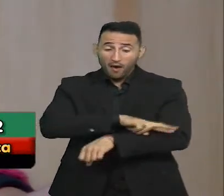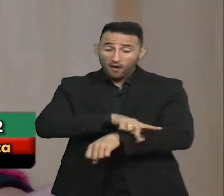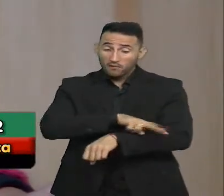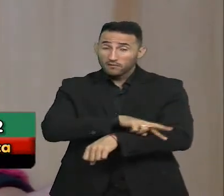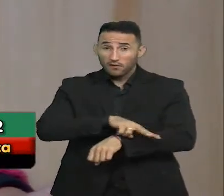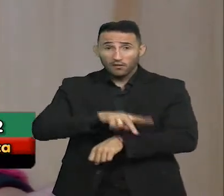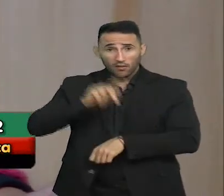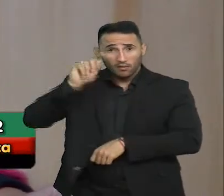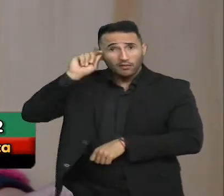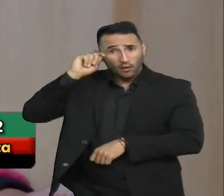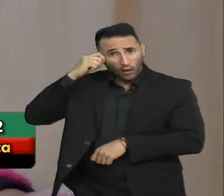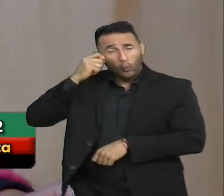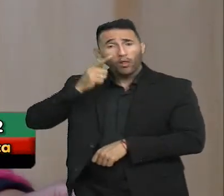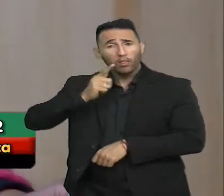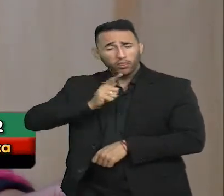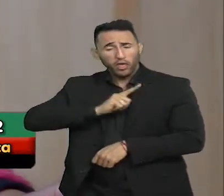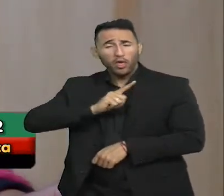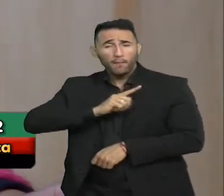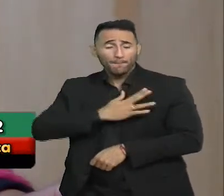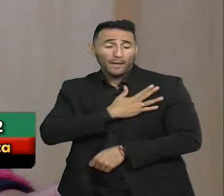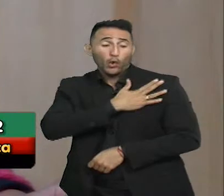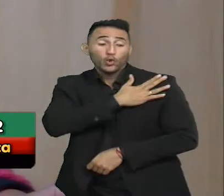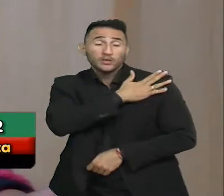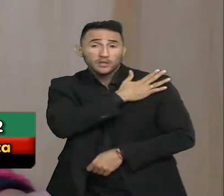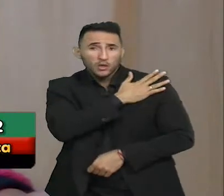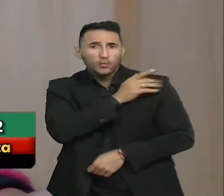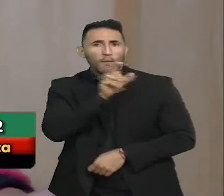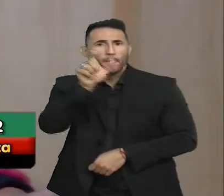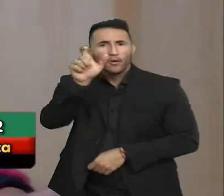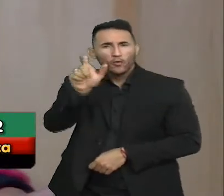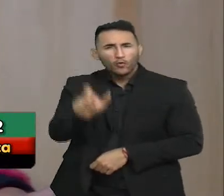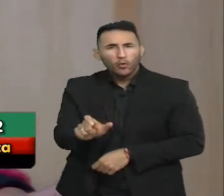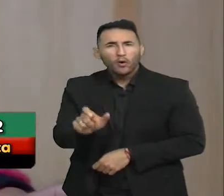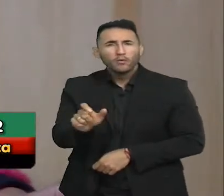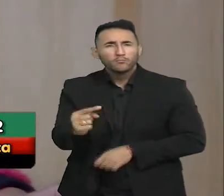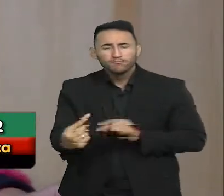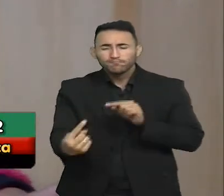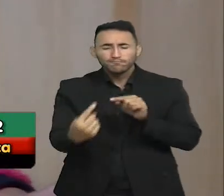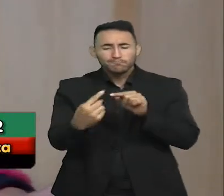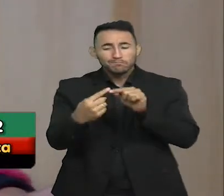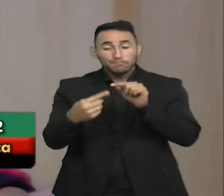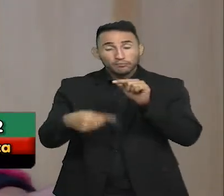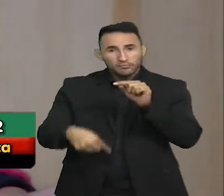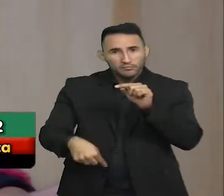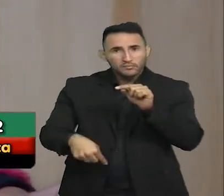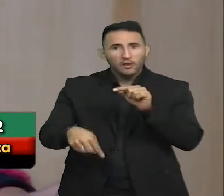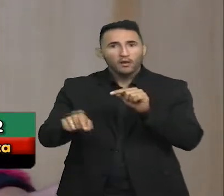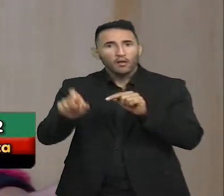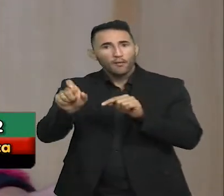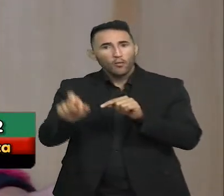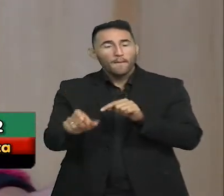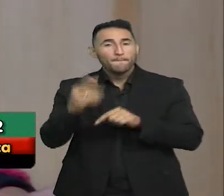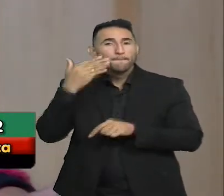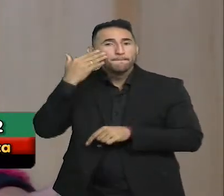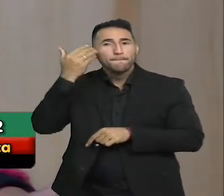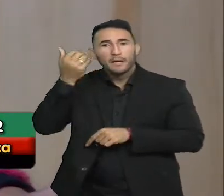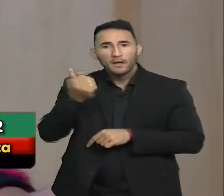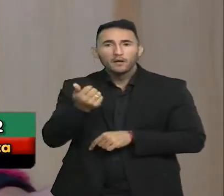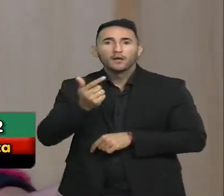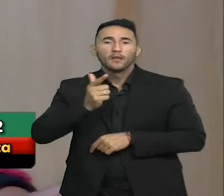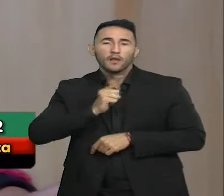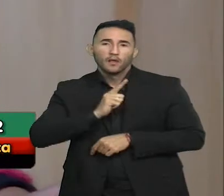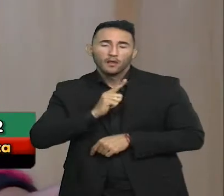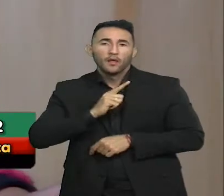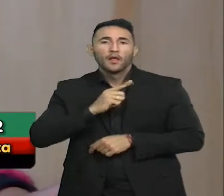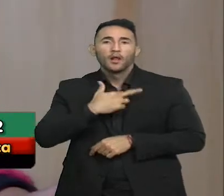também discrimina a pessoa que não é, a não negra, que pratica a religião